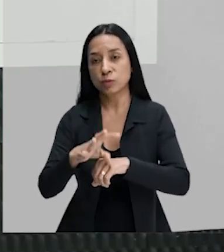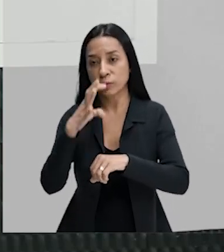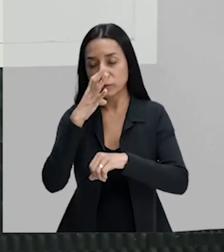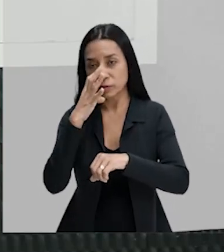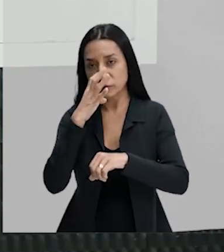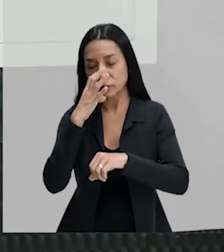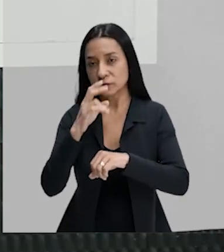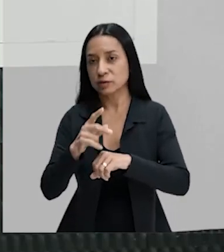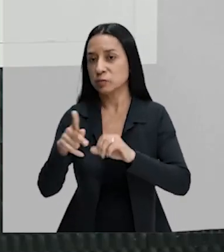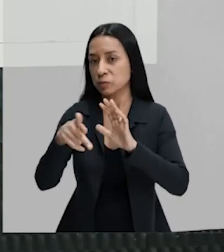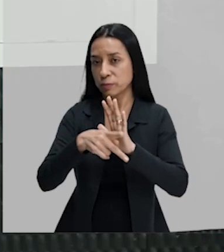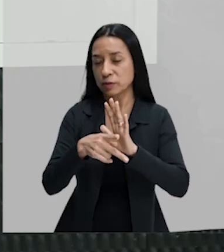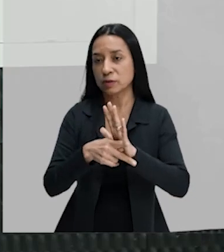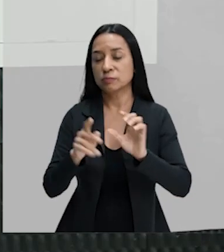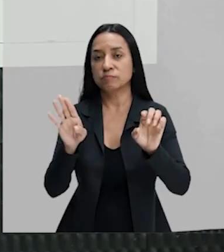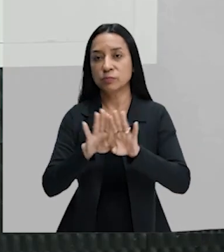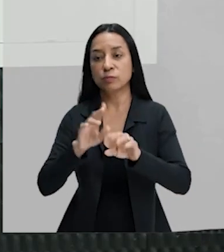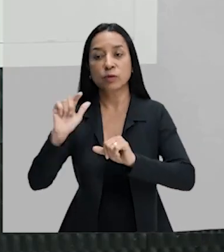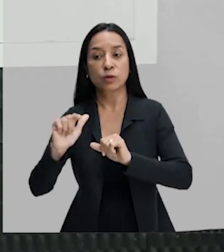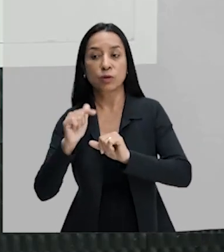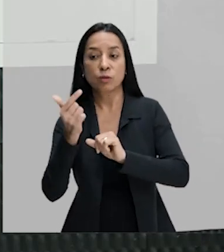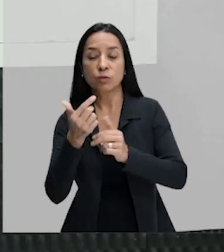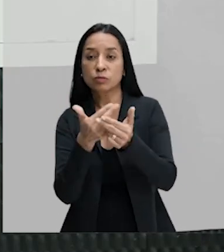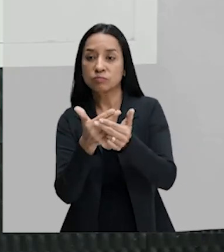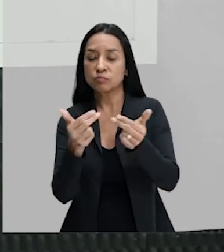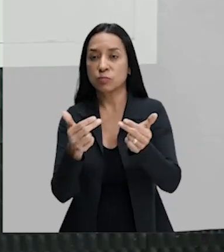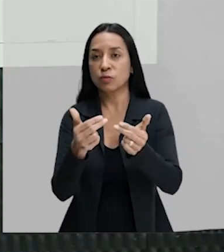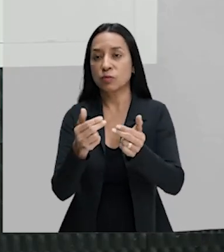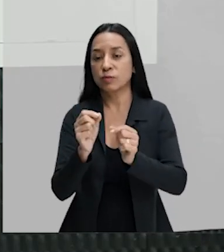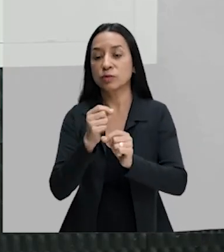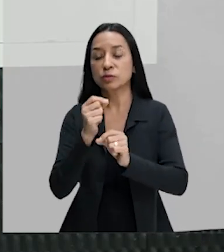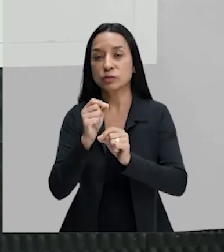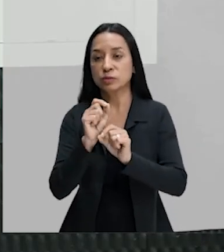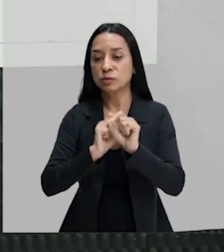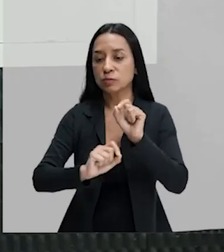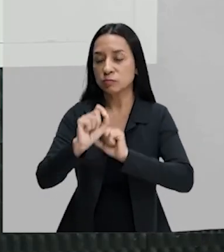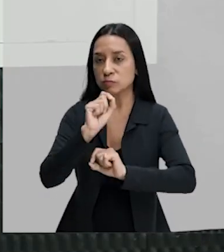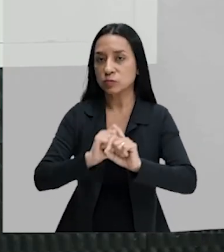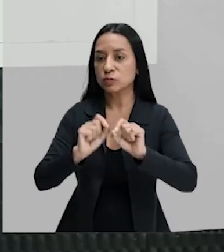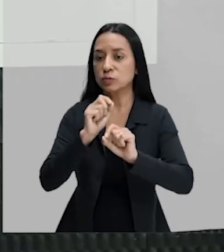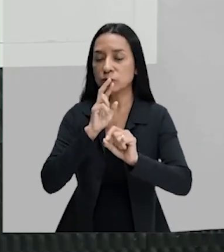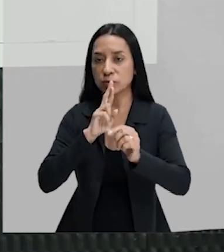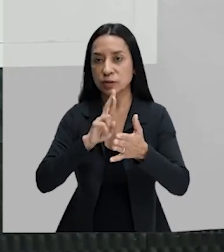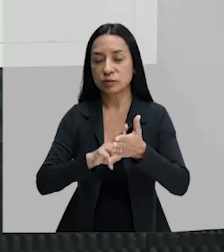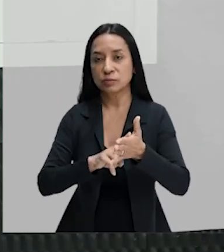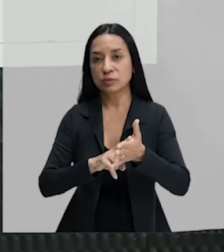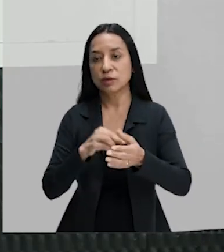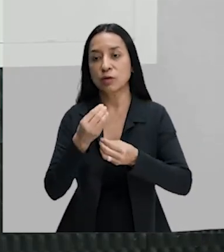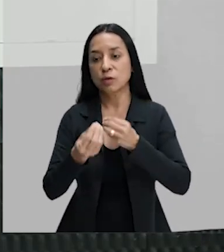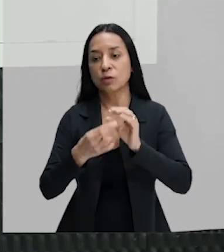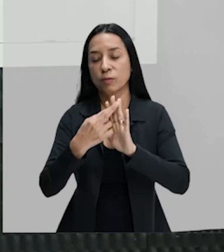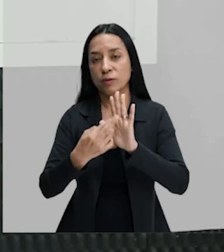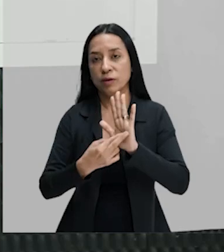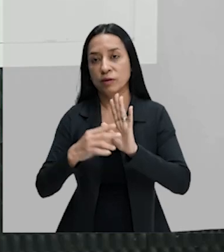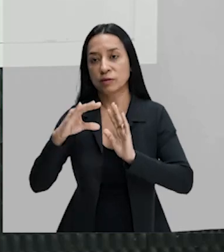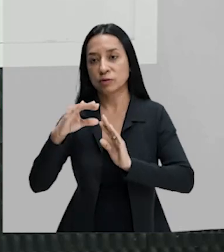também outras formas aí de resolução de determinante, como a regra de Chiot,